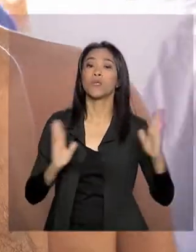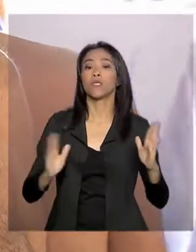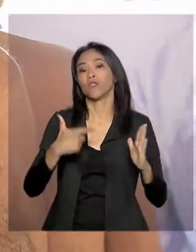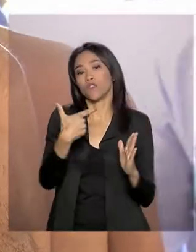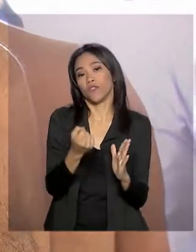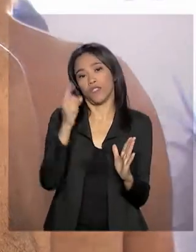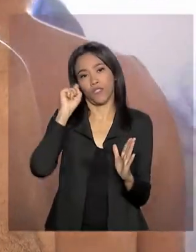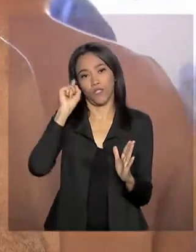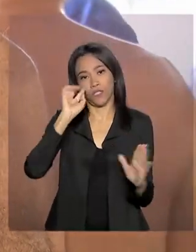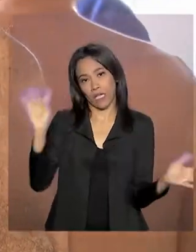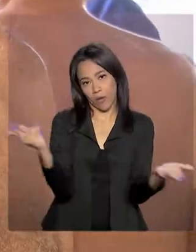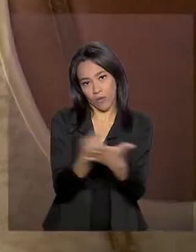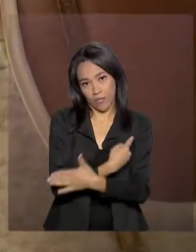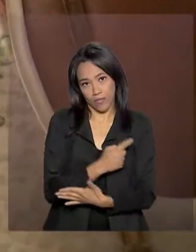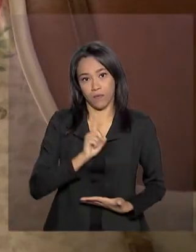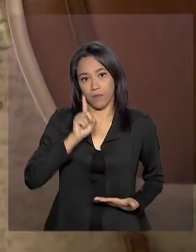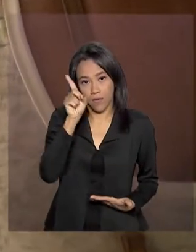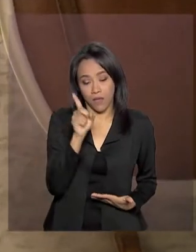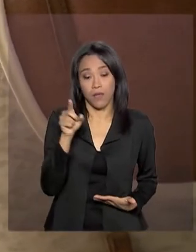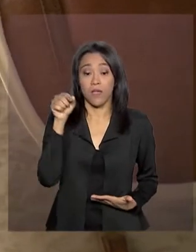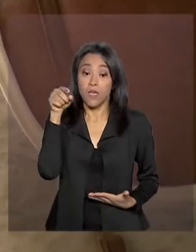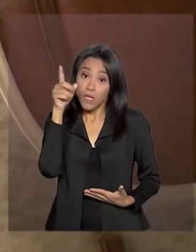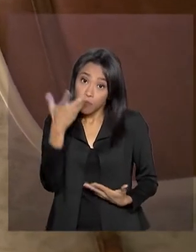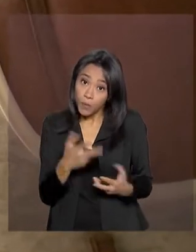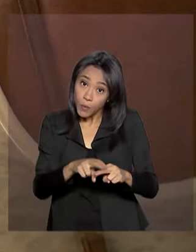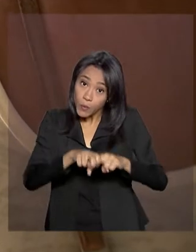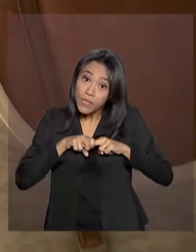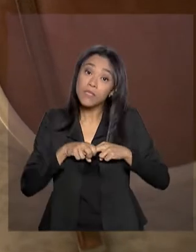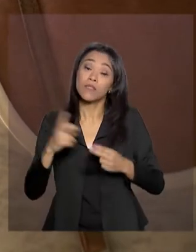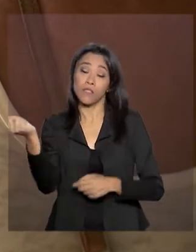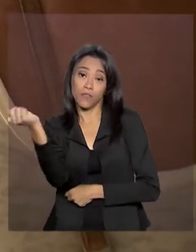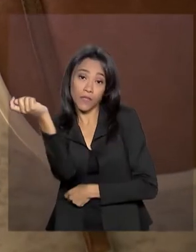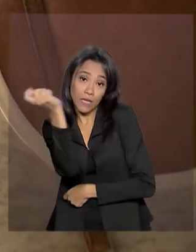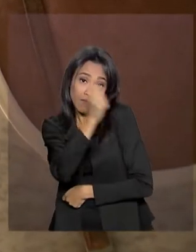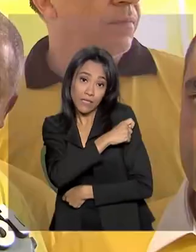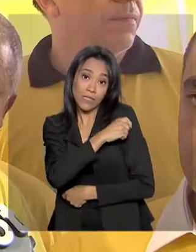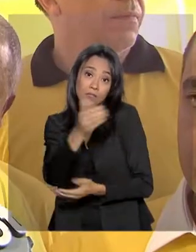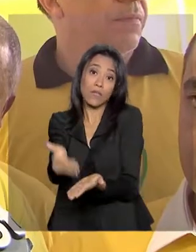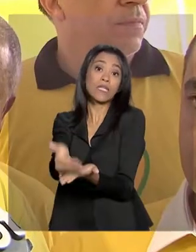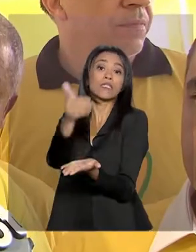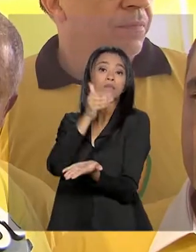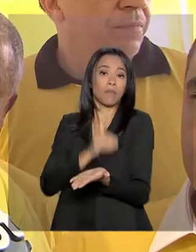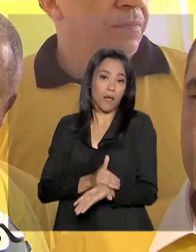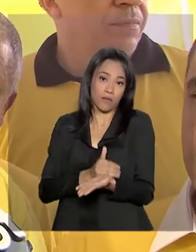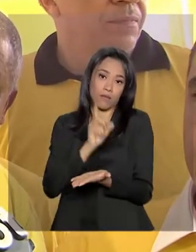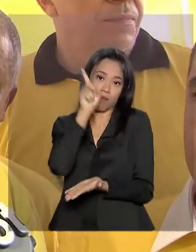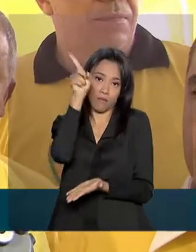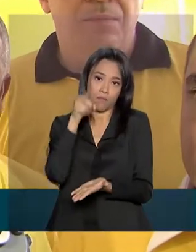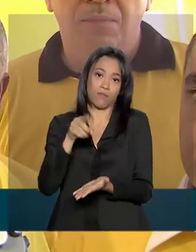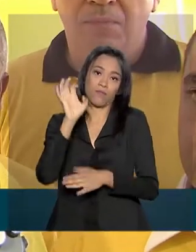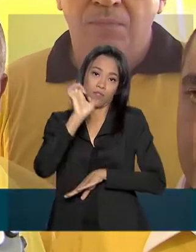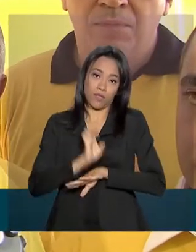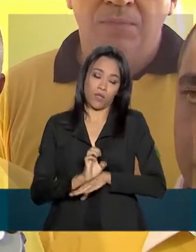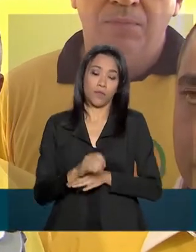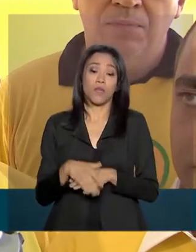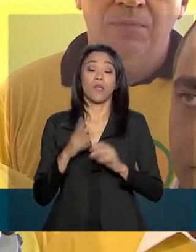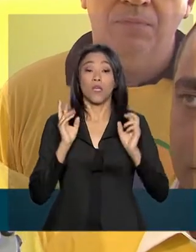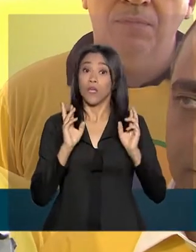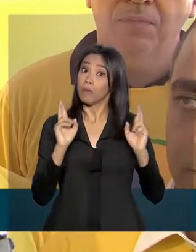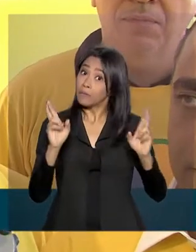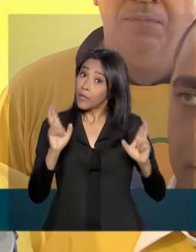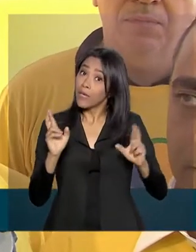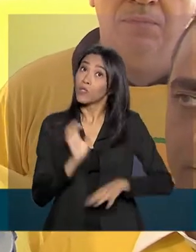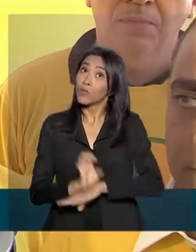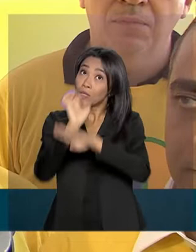conta dos episódios, a vacinação no estado teve que ser antecipada. Eu espero que os brasileiros dos outros estados não tenham